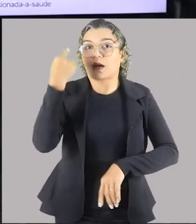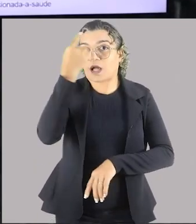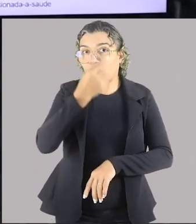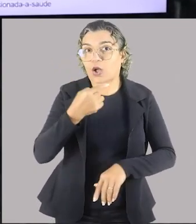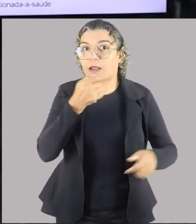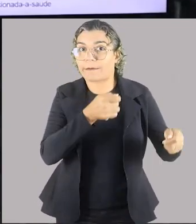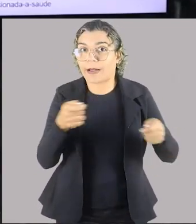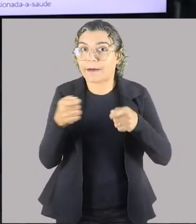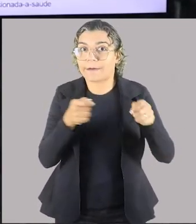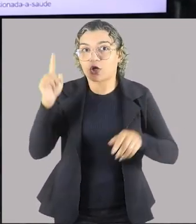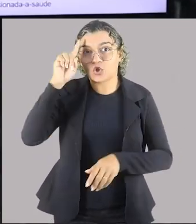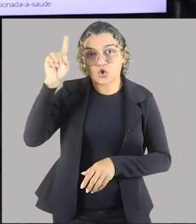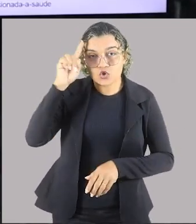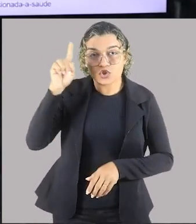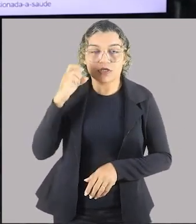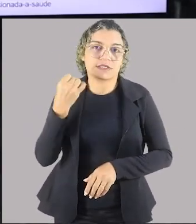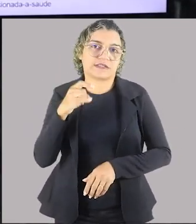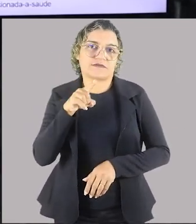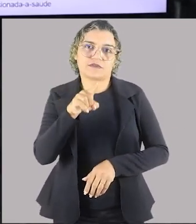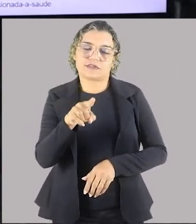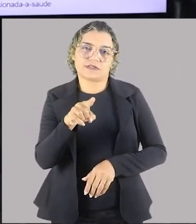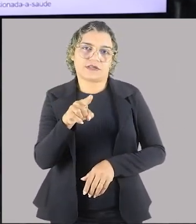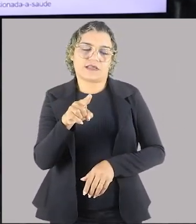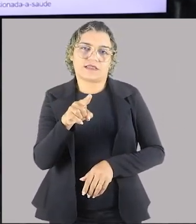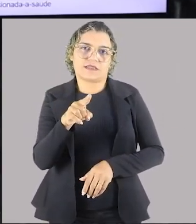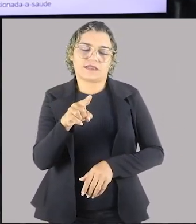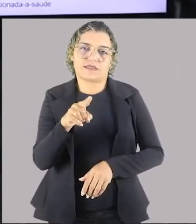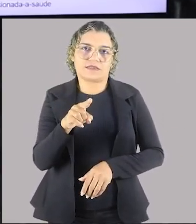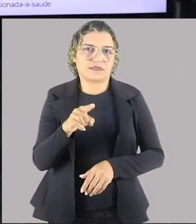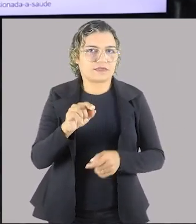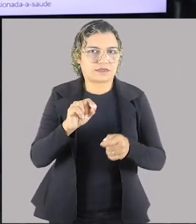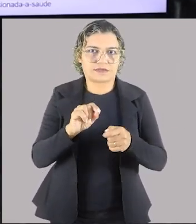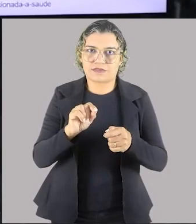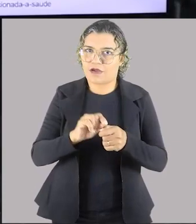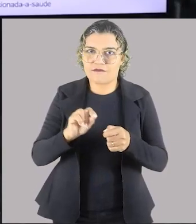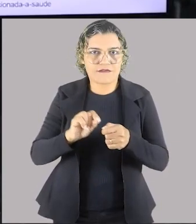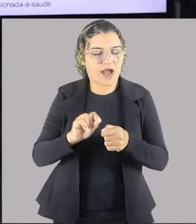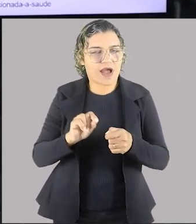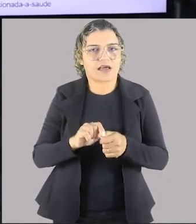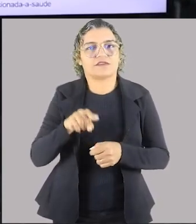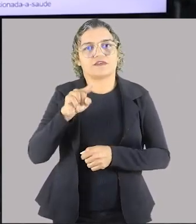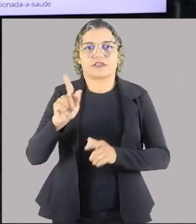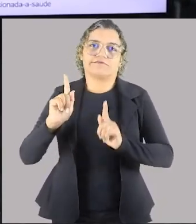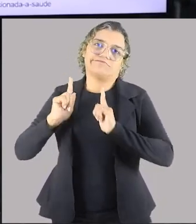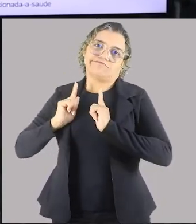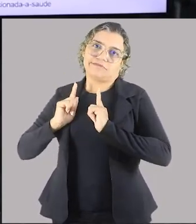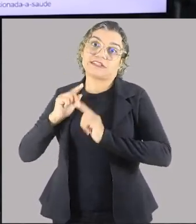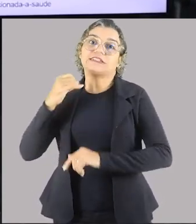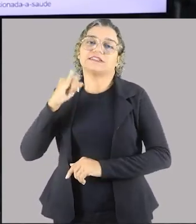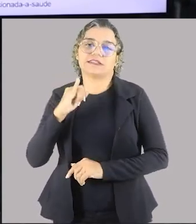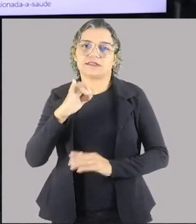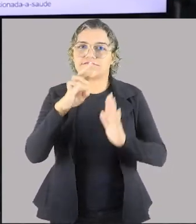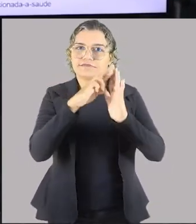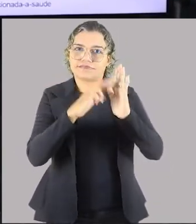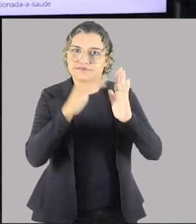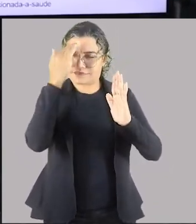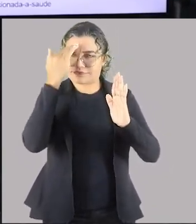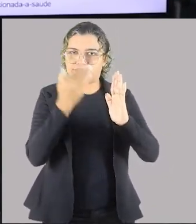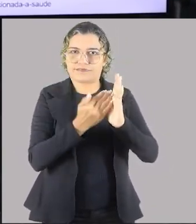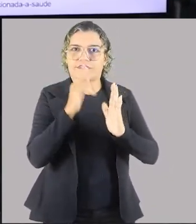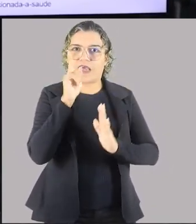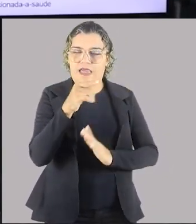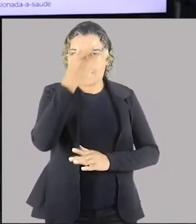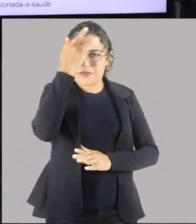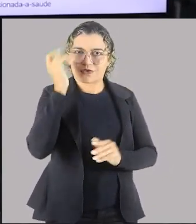dias? Então, se você não faz, você é considerado um indivíduo sedentário. Se você segue essas recomendações,